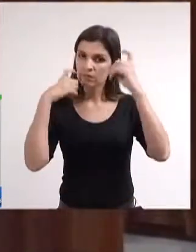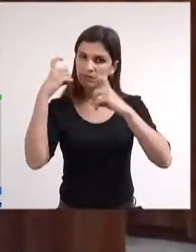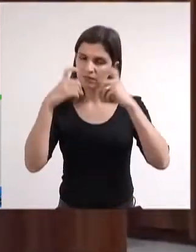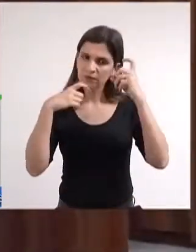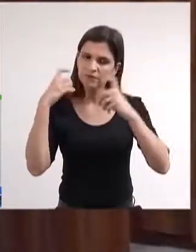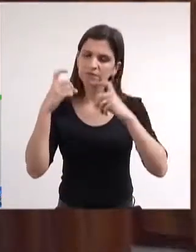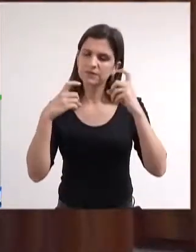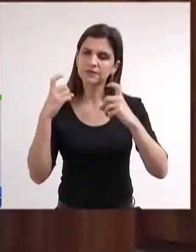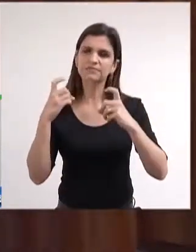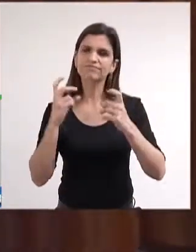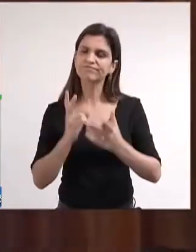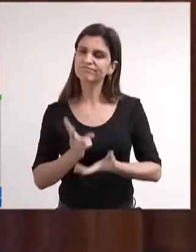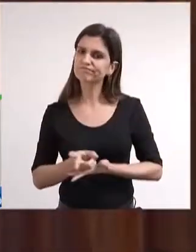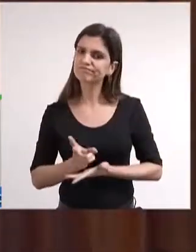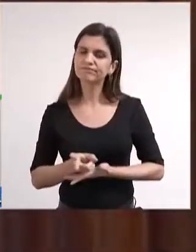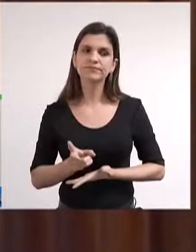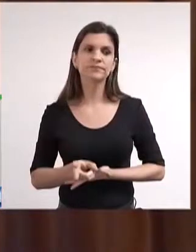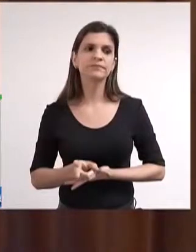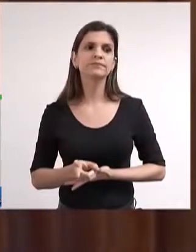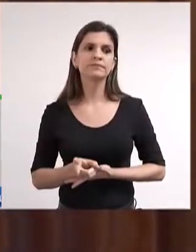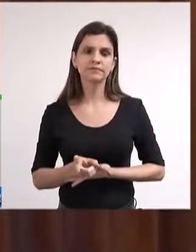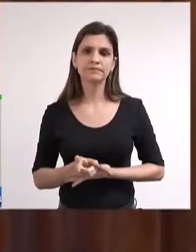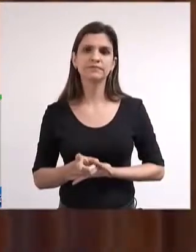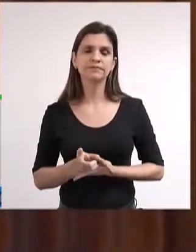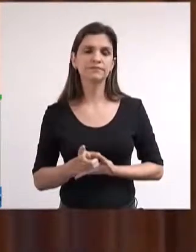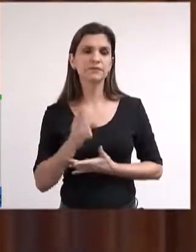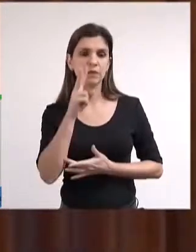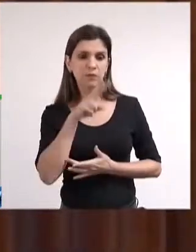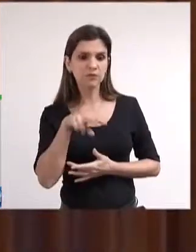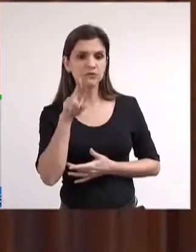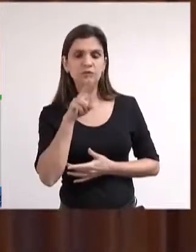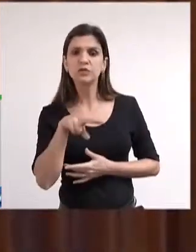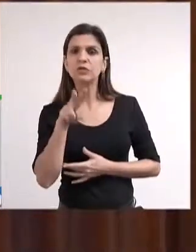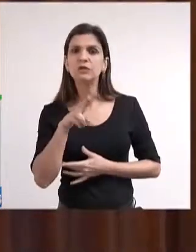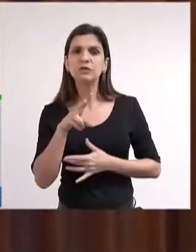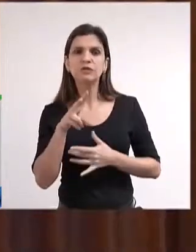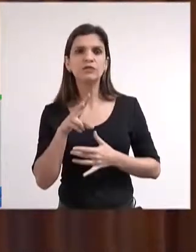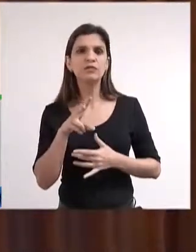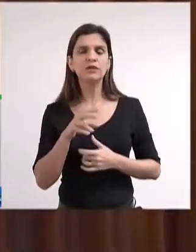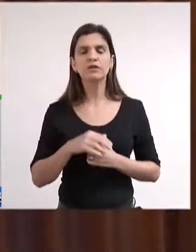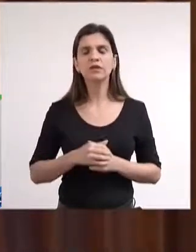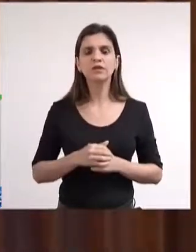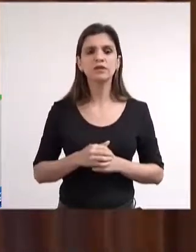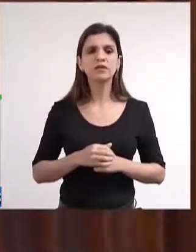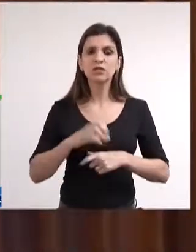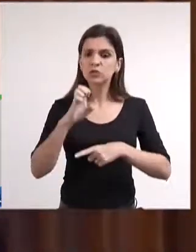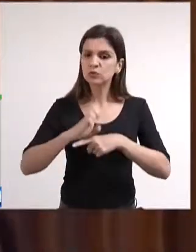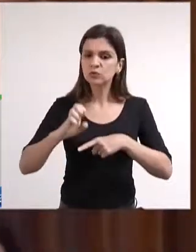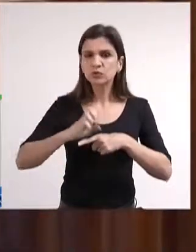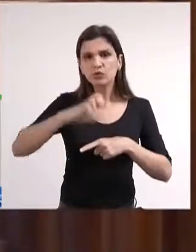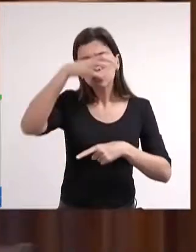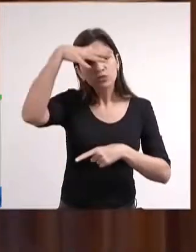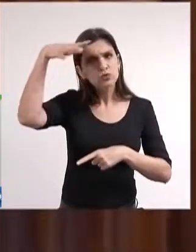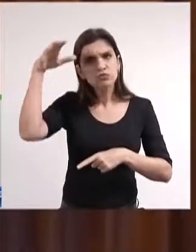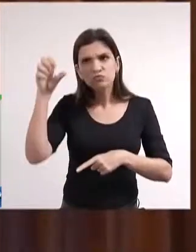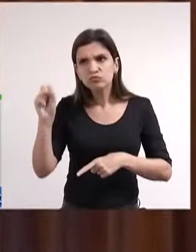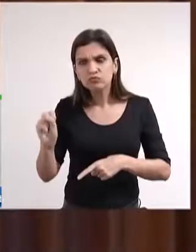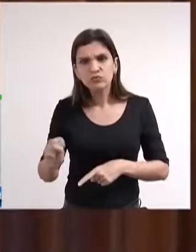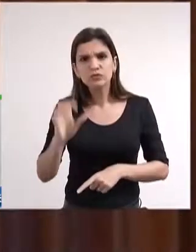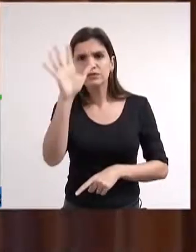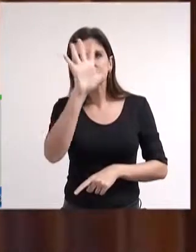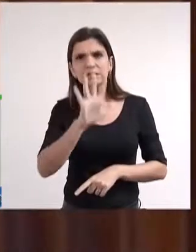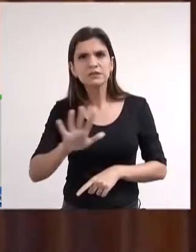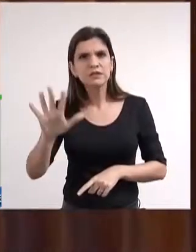grandemente, o que nós estamos assistindo em nosso estado e especialmente na cidade